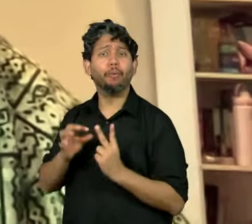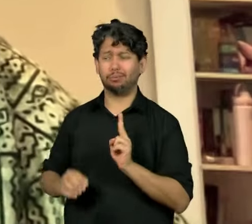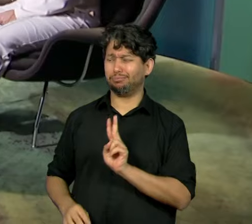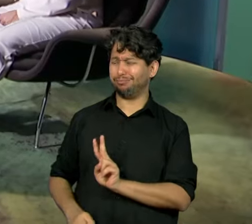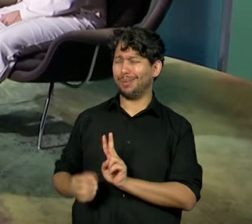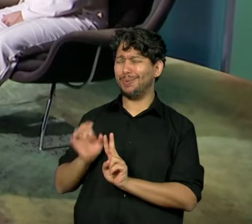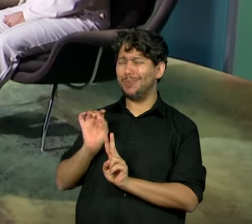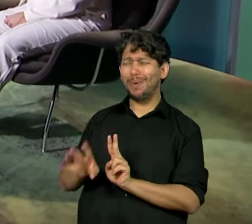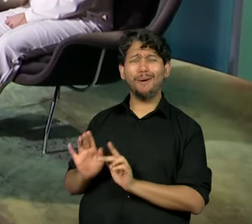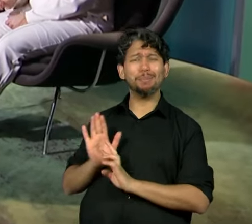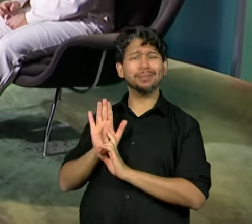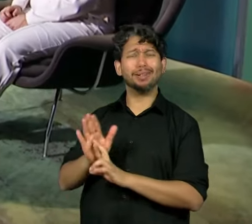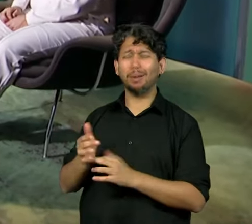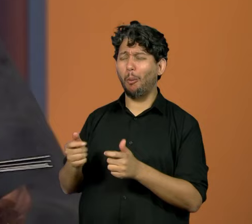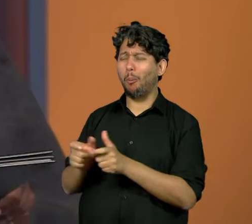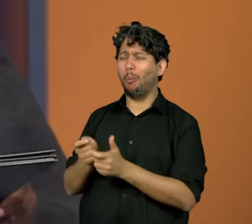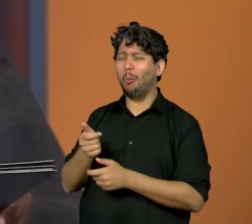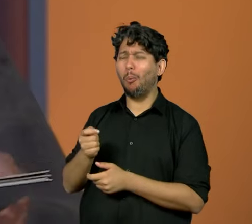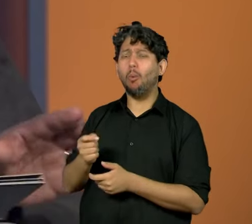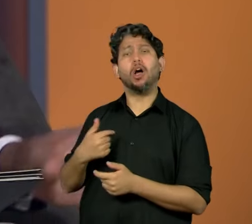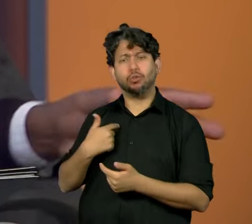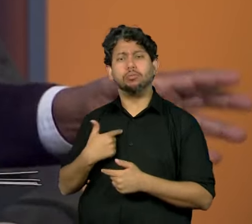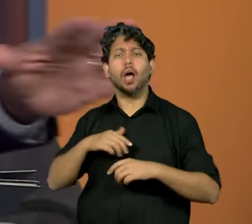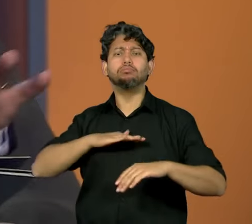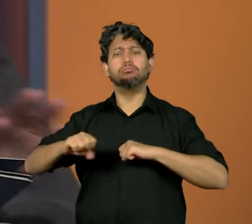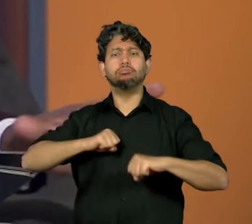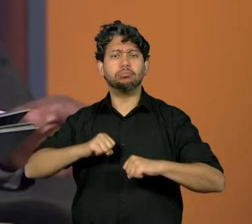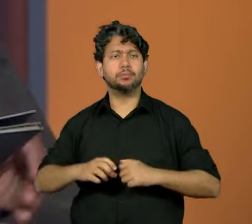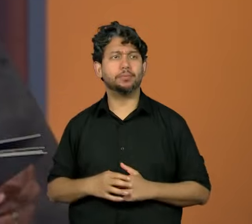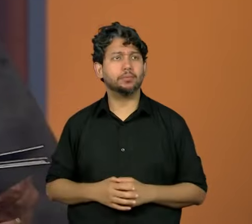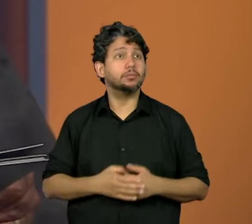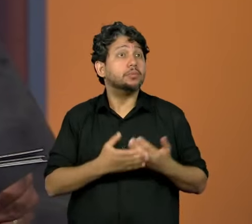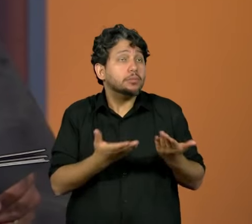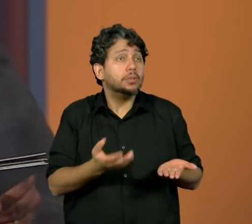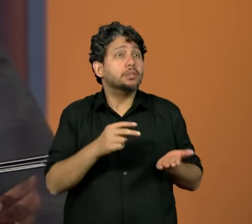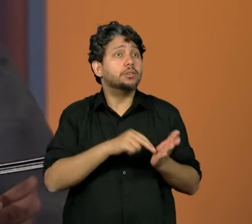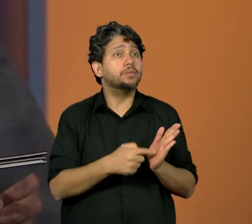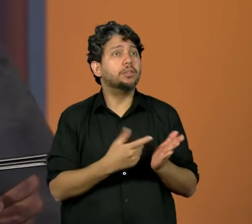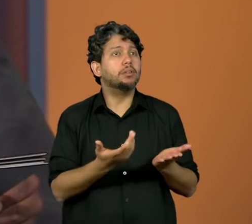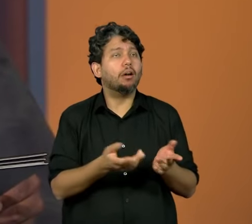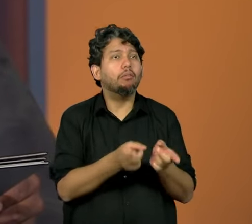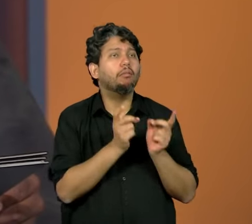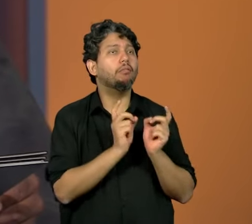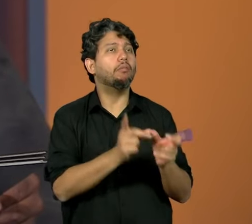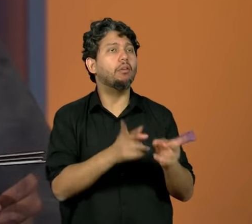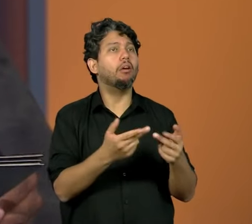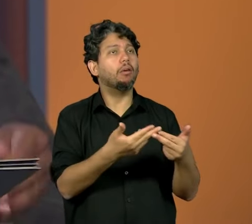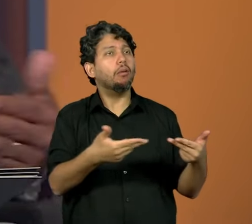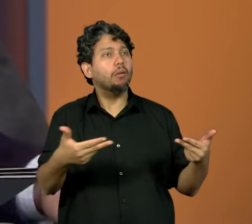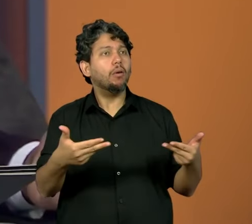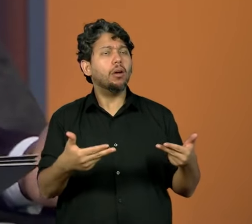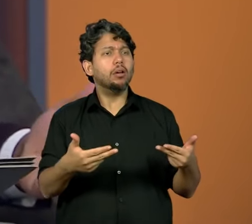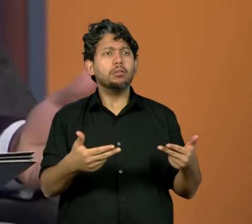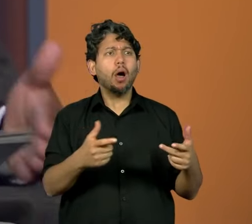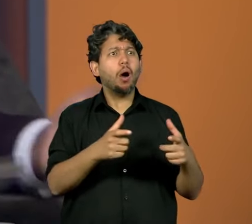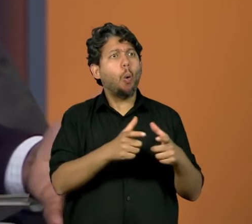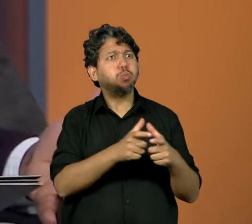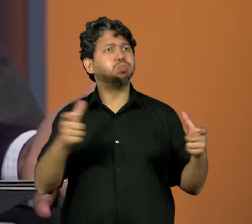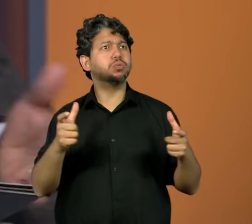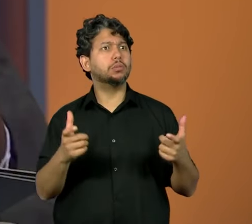vai partir para o mercado editorial. Goulart, de toda maneira, nós tivemos um mercado, não que cresceu,